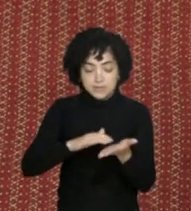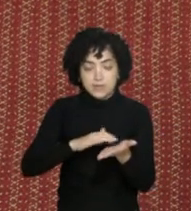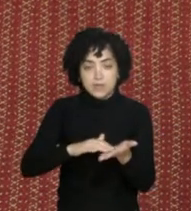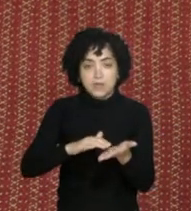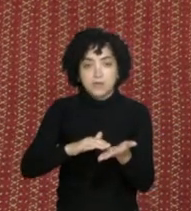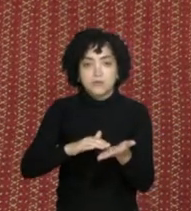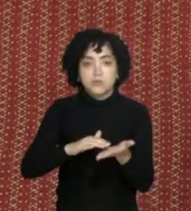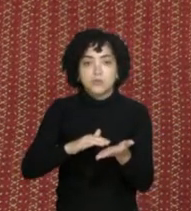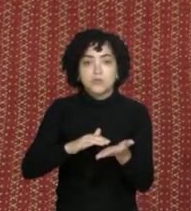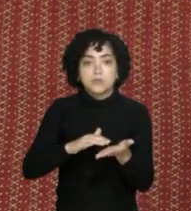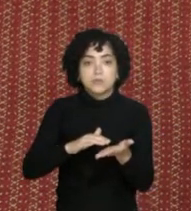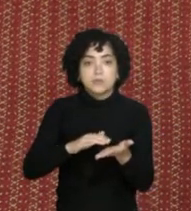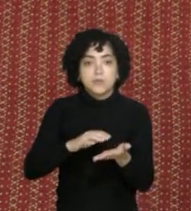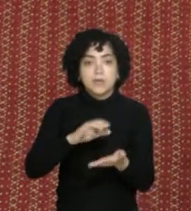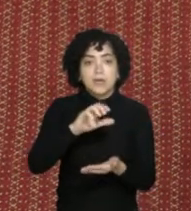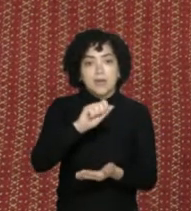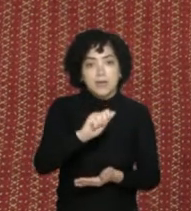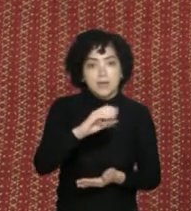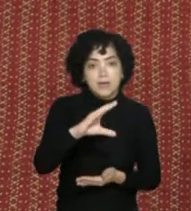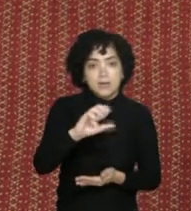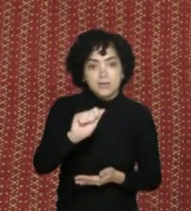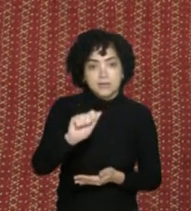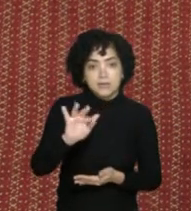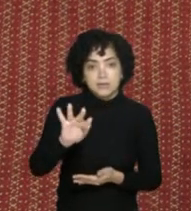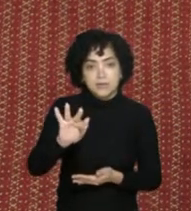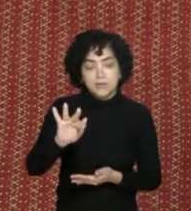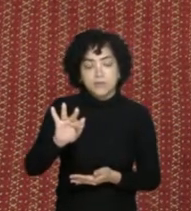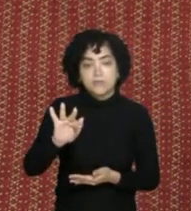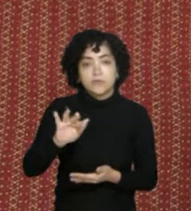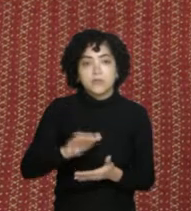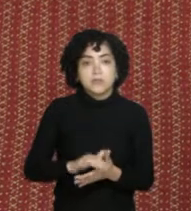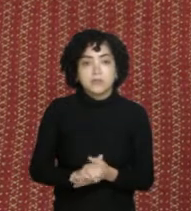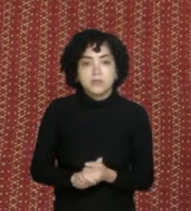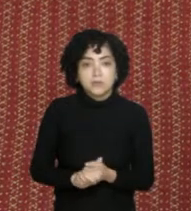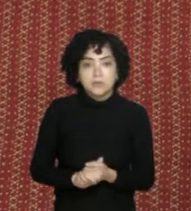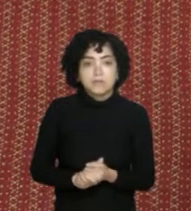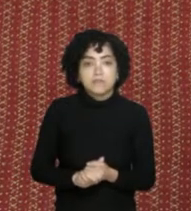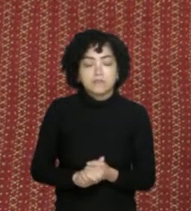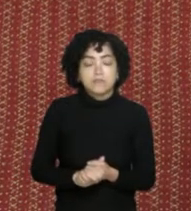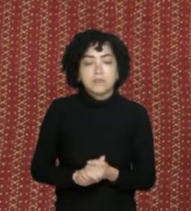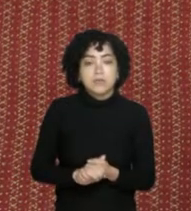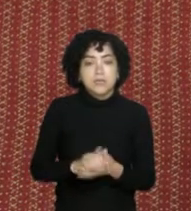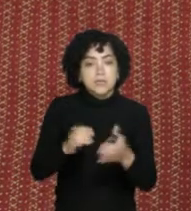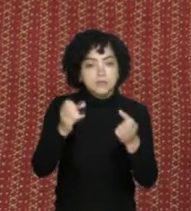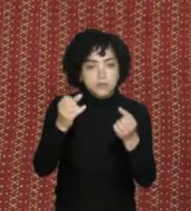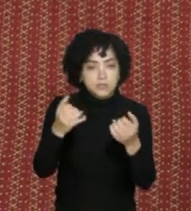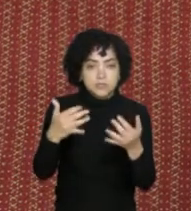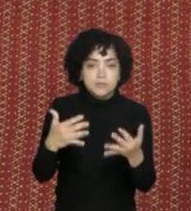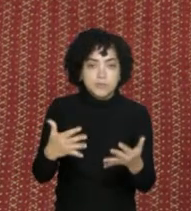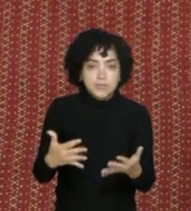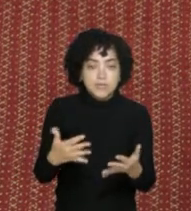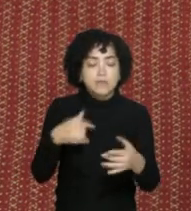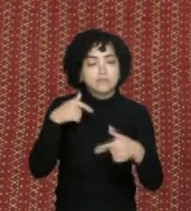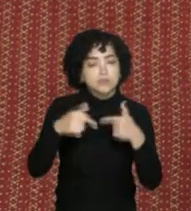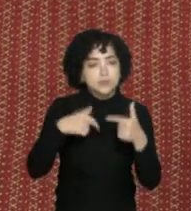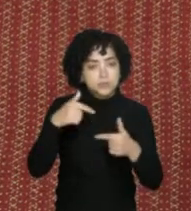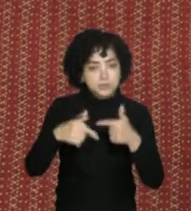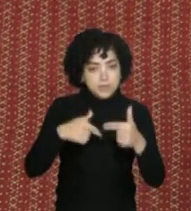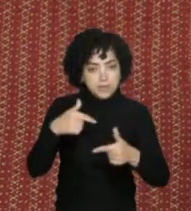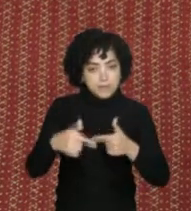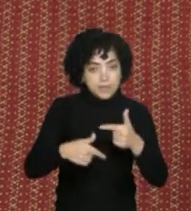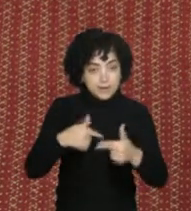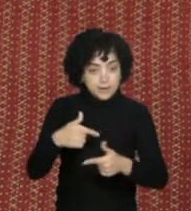da ACAF, e fazendo a explanação sobre o trabalho,